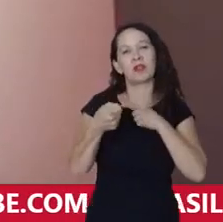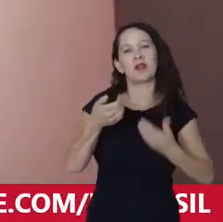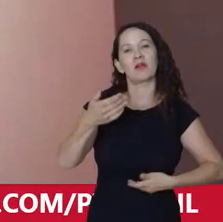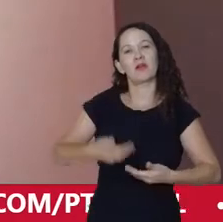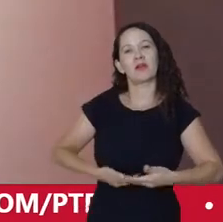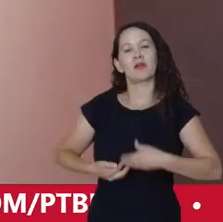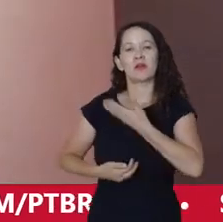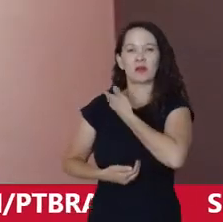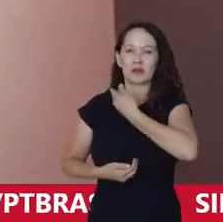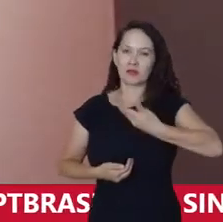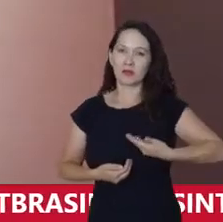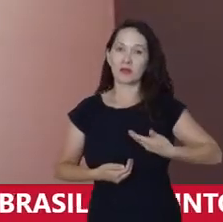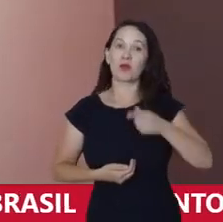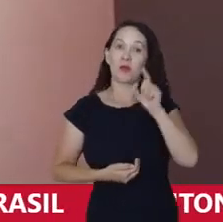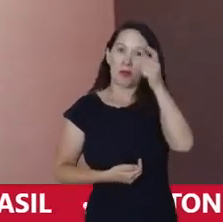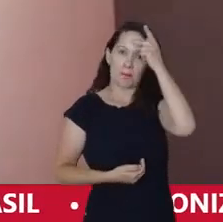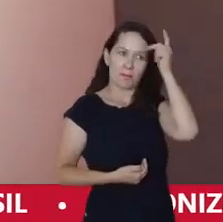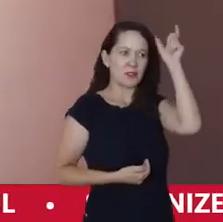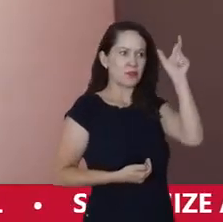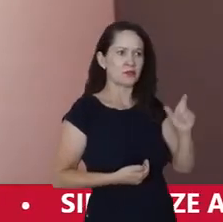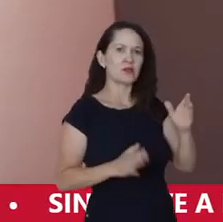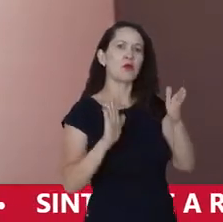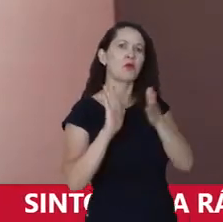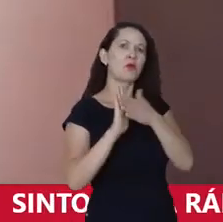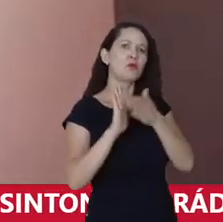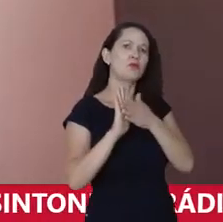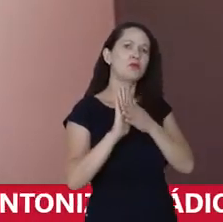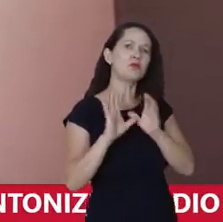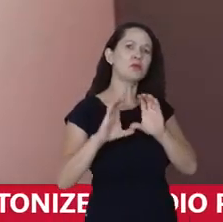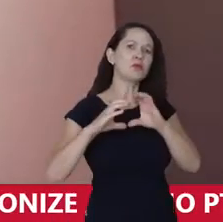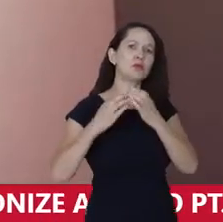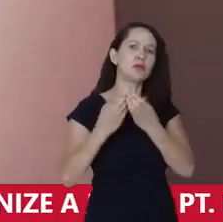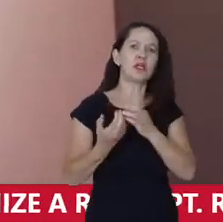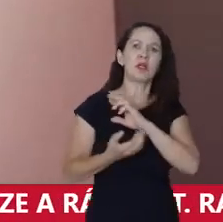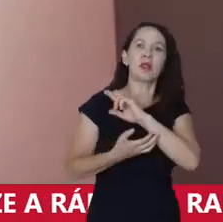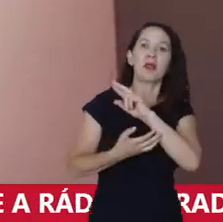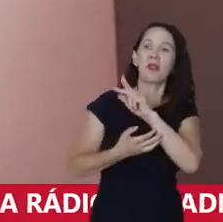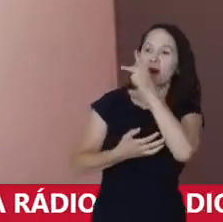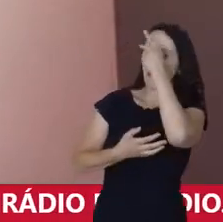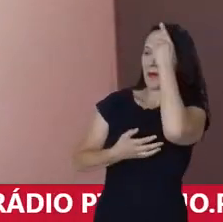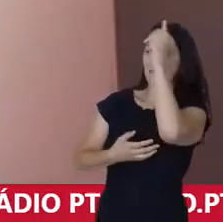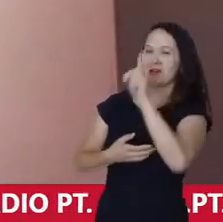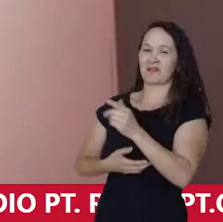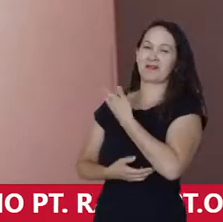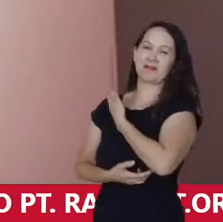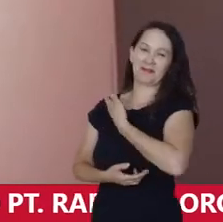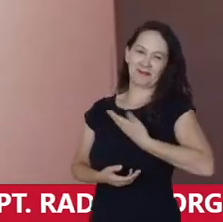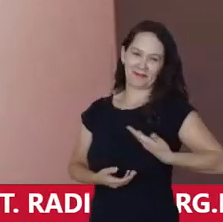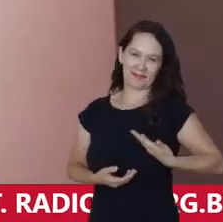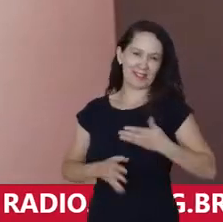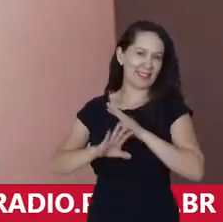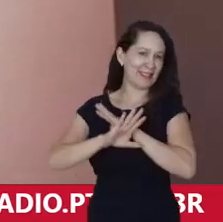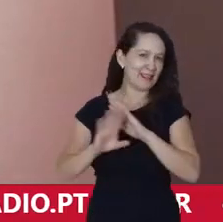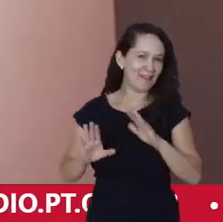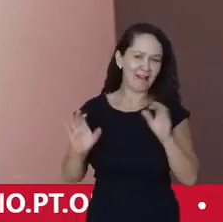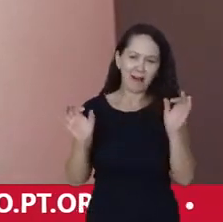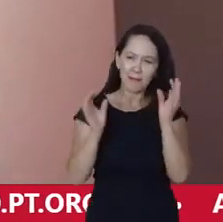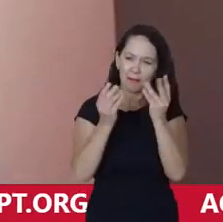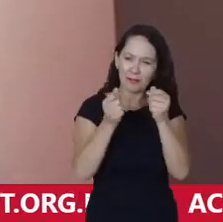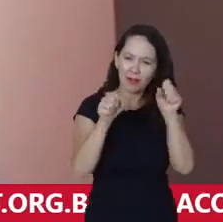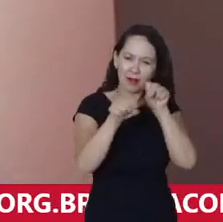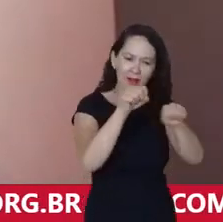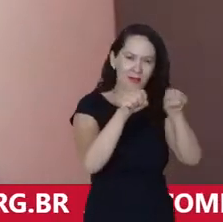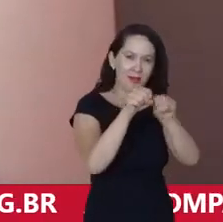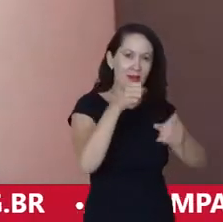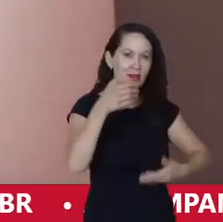serviço público, um servidor comprometido com a sua comunidade e não com o governante de plantão. Ela acaba com o serviço público